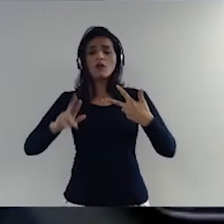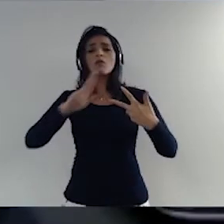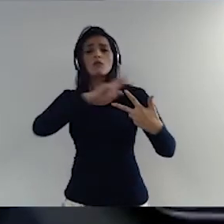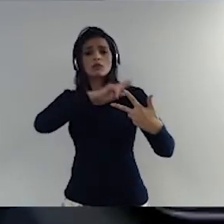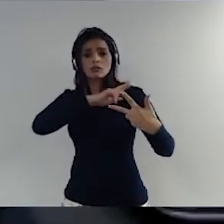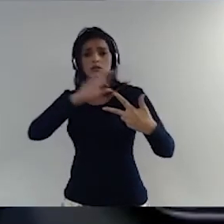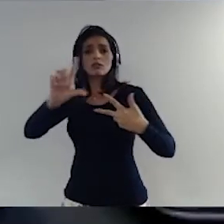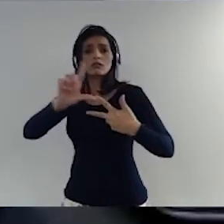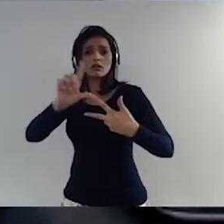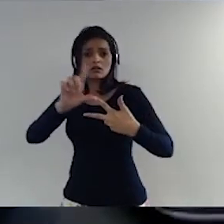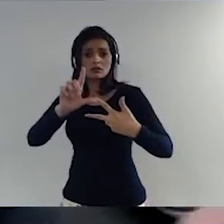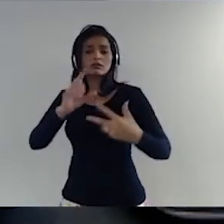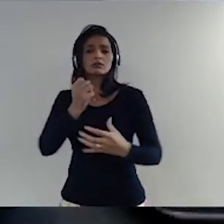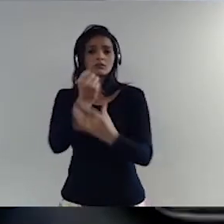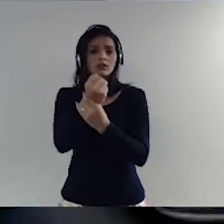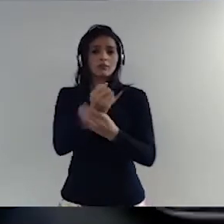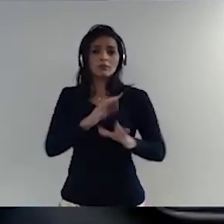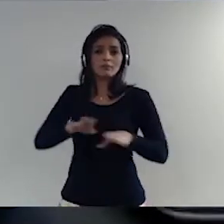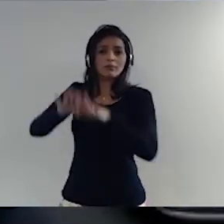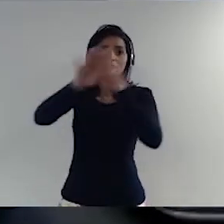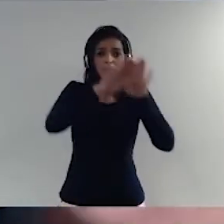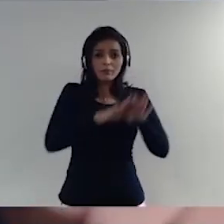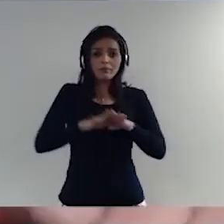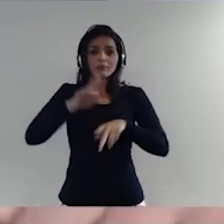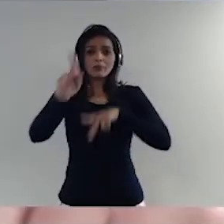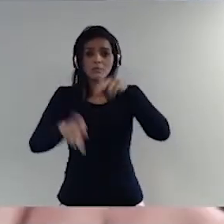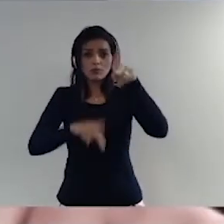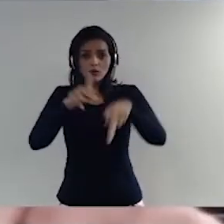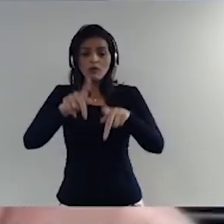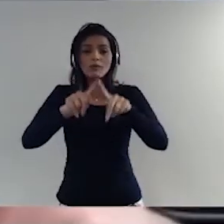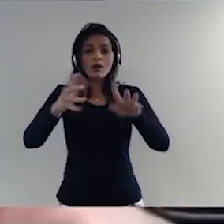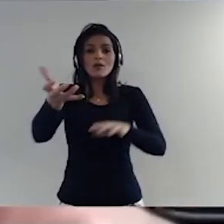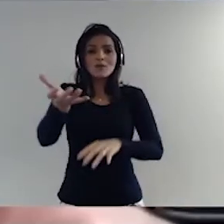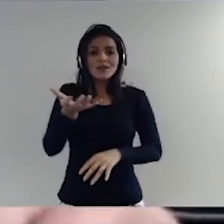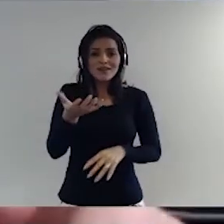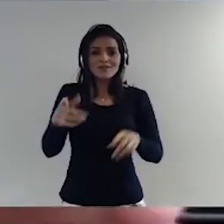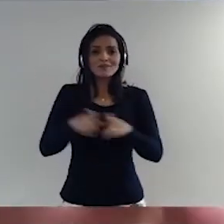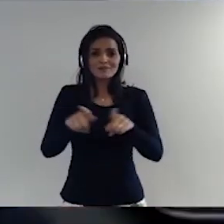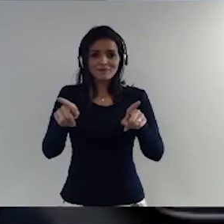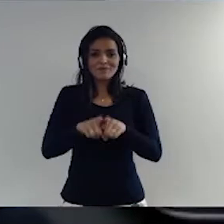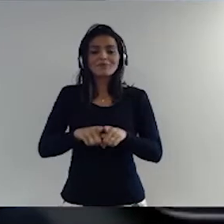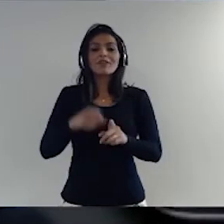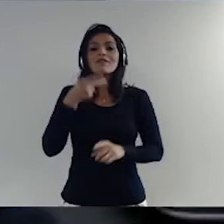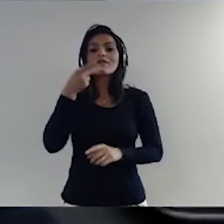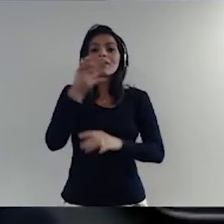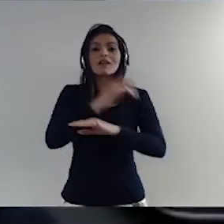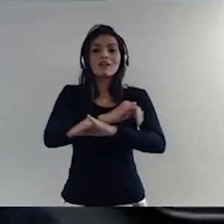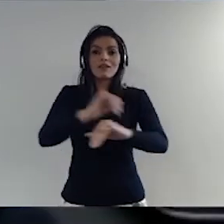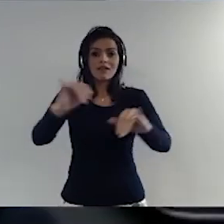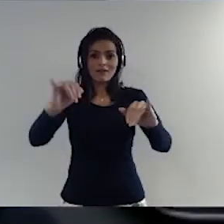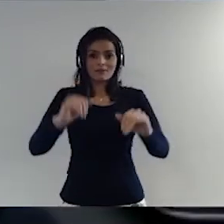coletividade, mas eu gostaria, ao final desta fala também, querida Solange, destacar